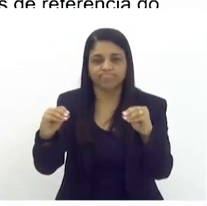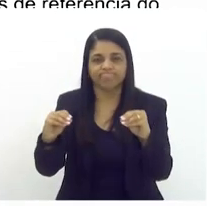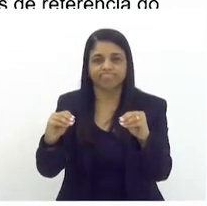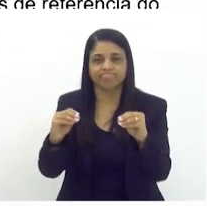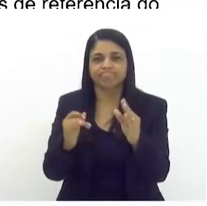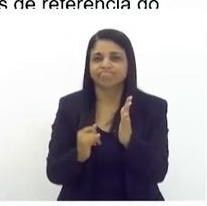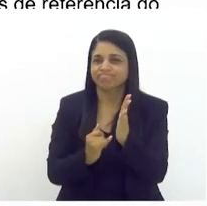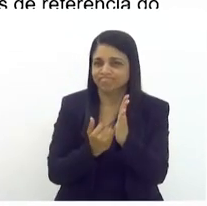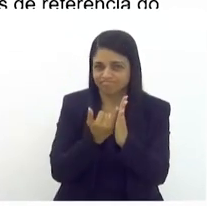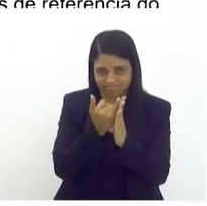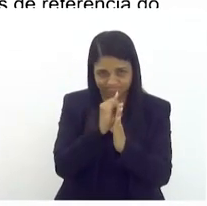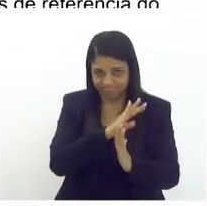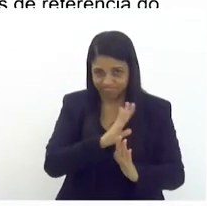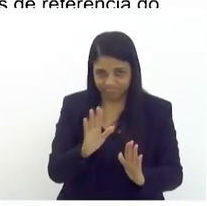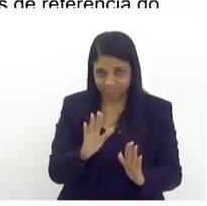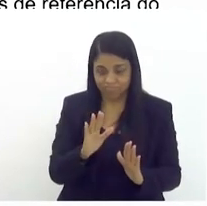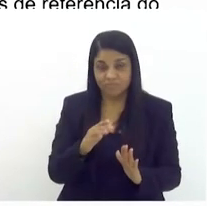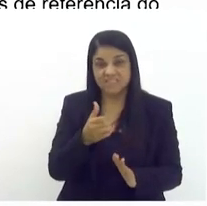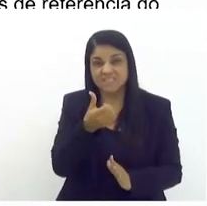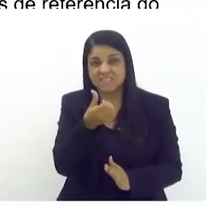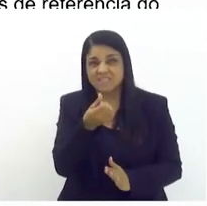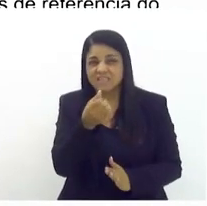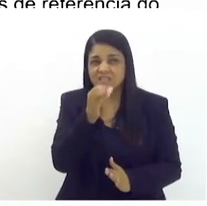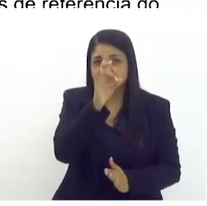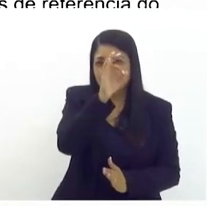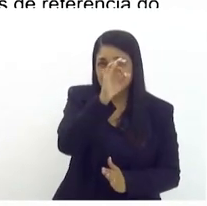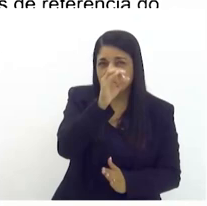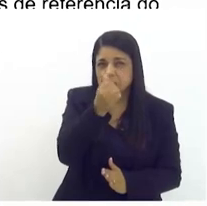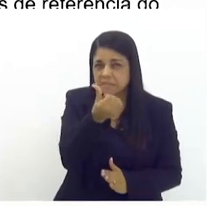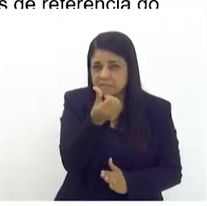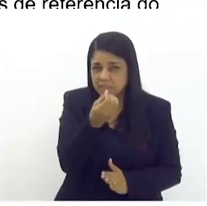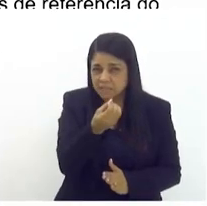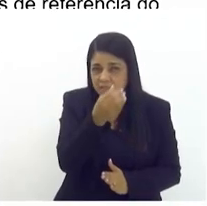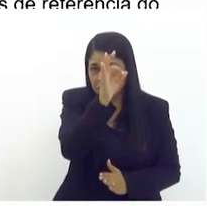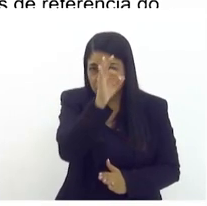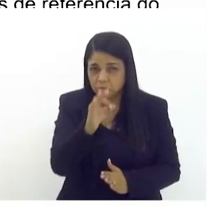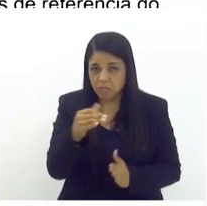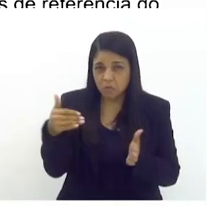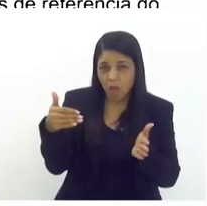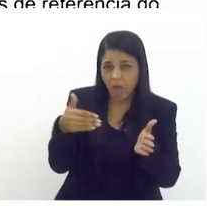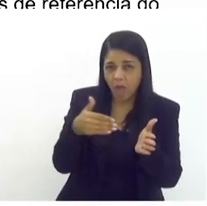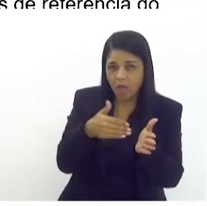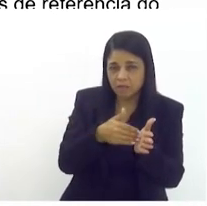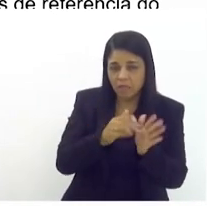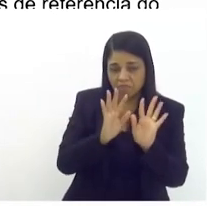então ele vai chegar a 60% ao fim de 2032